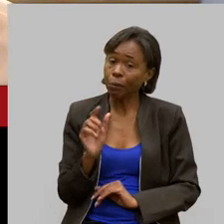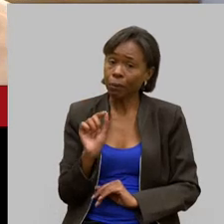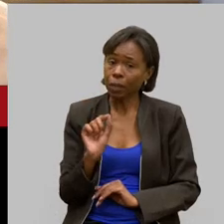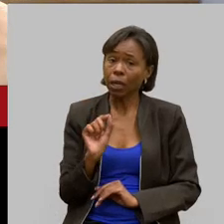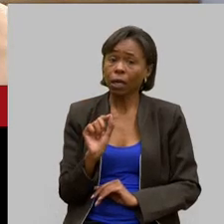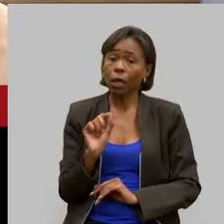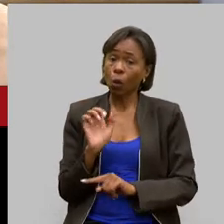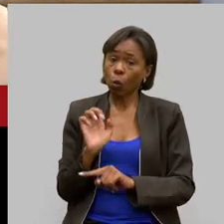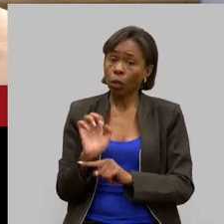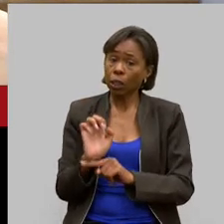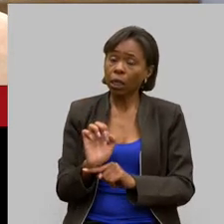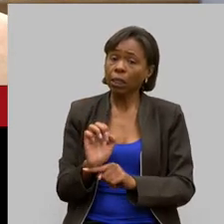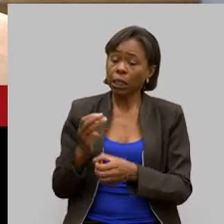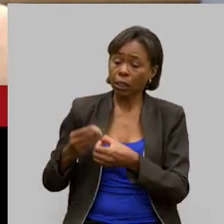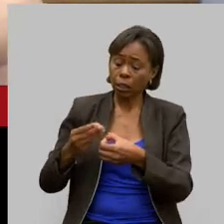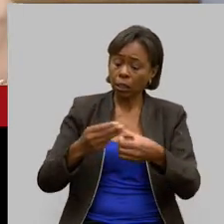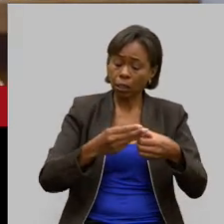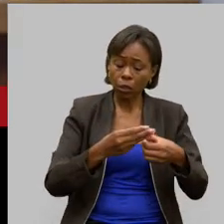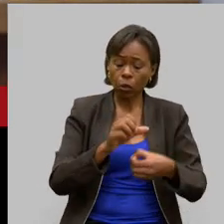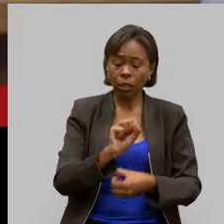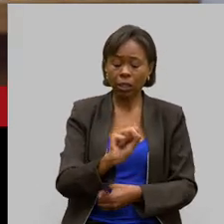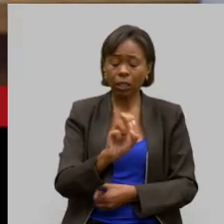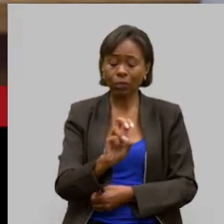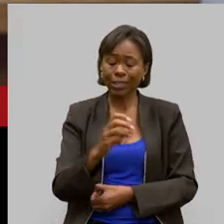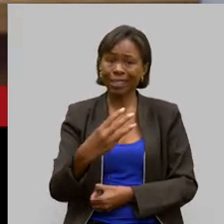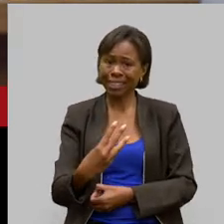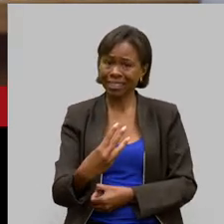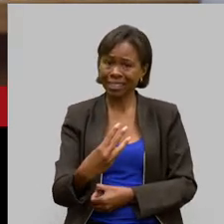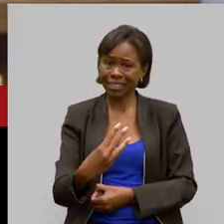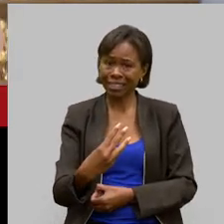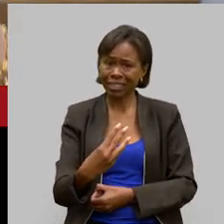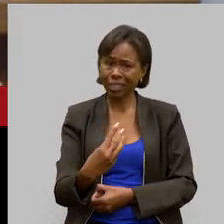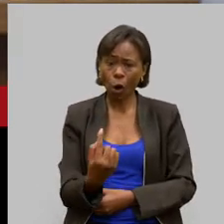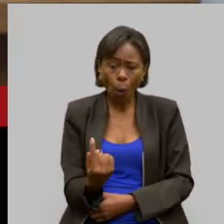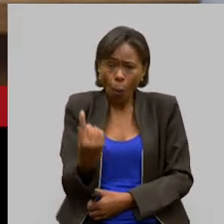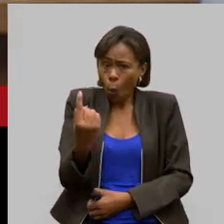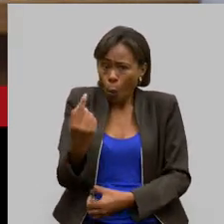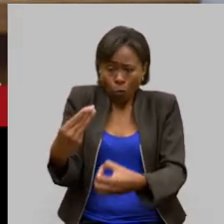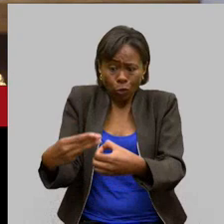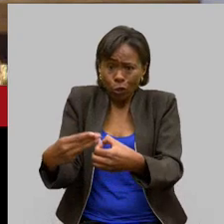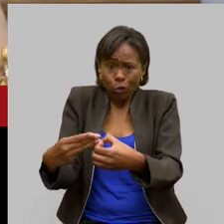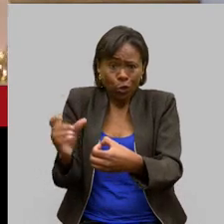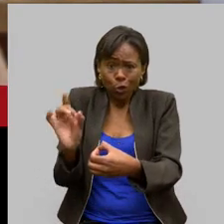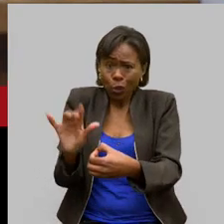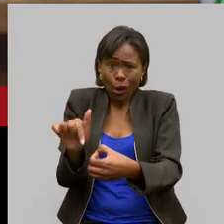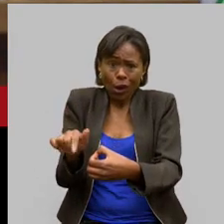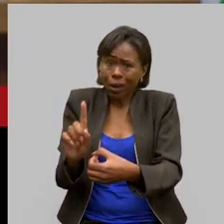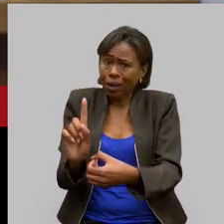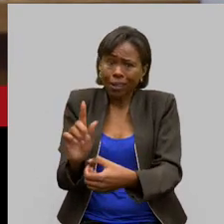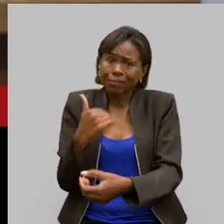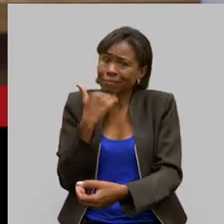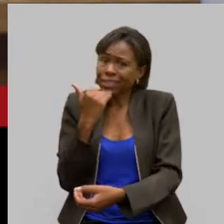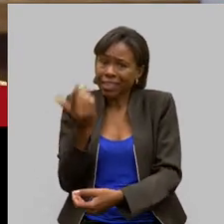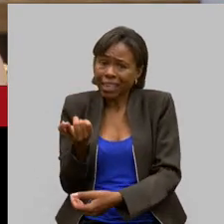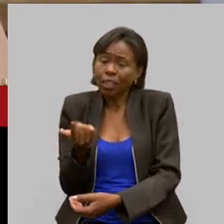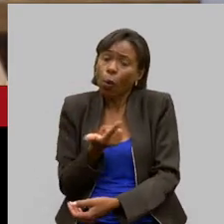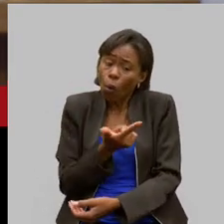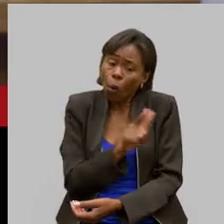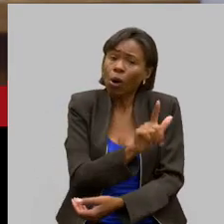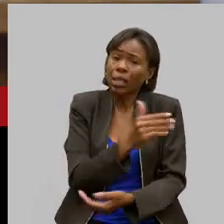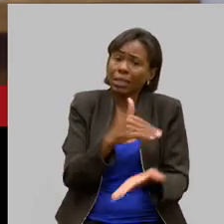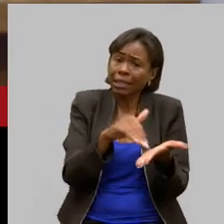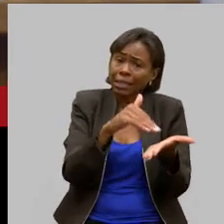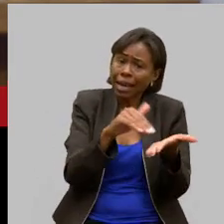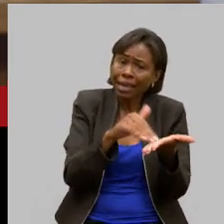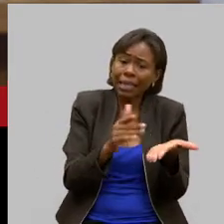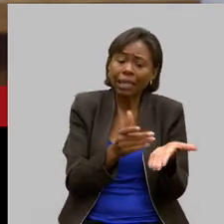853 municípios então não dá para fazer só em o município como que nós vamos fazer a gente tem que trabalhar com outras secretarias para poder